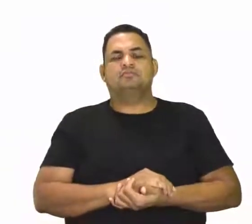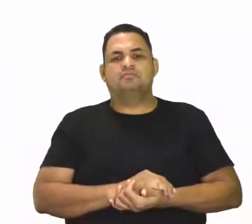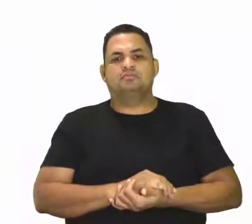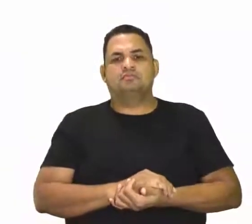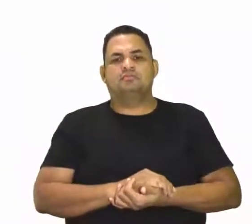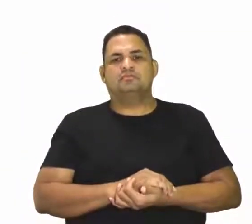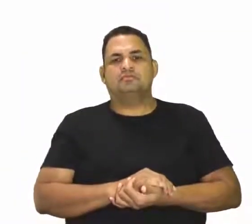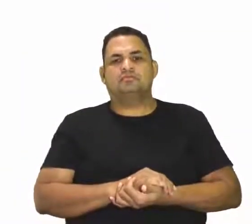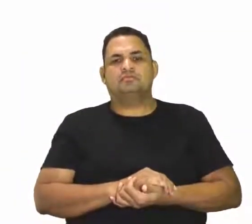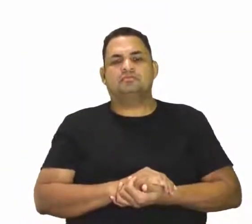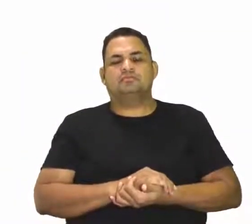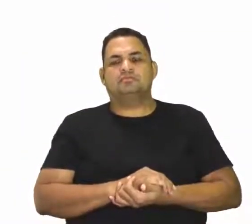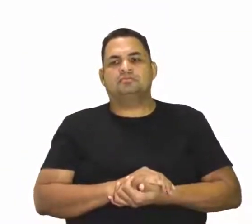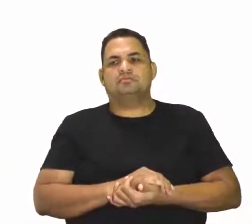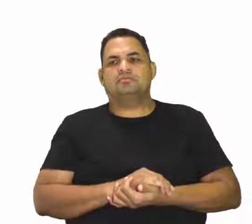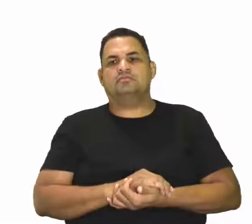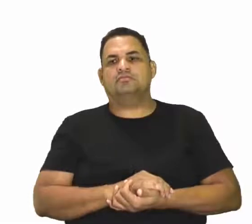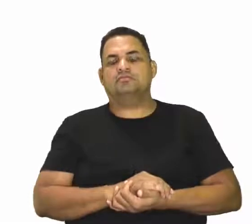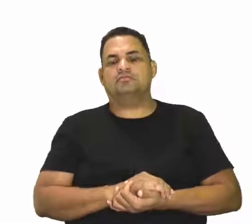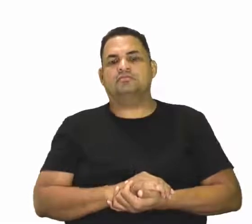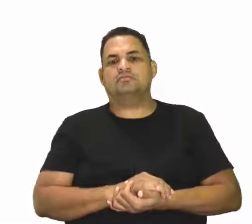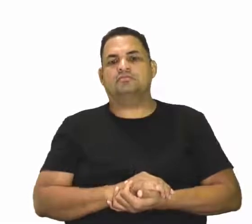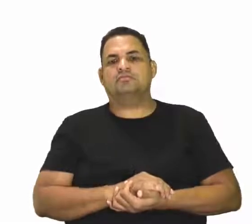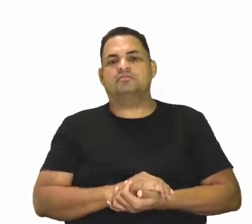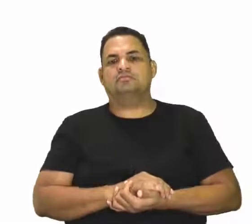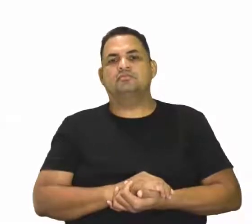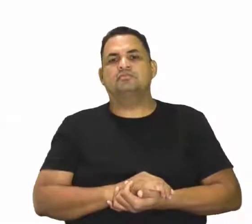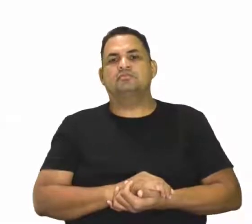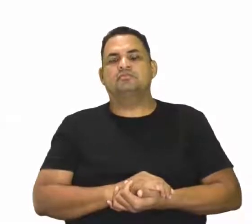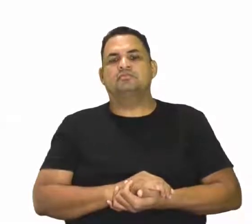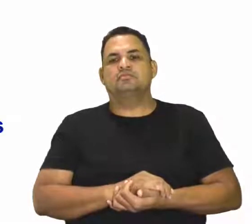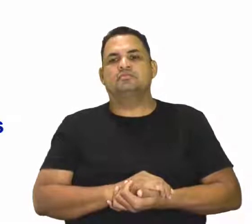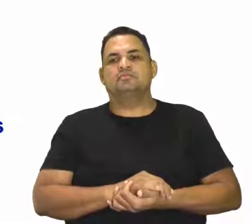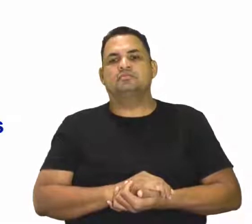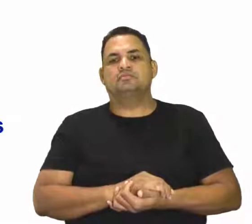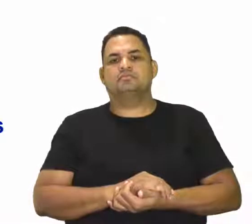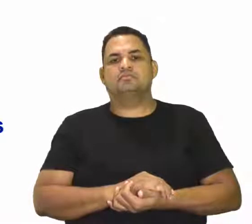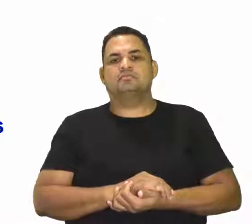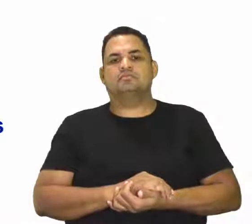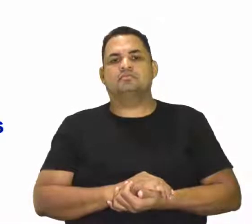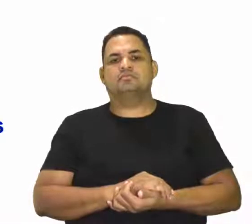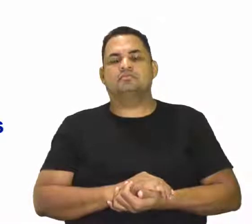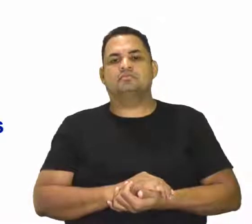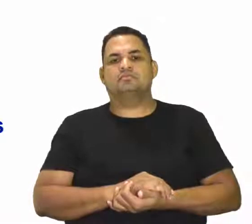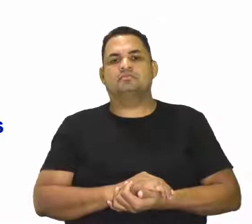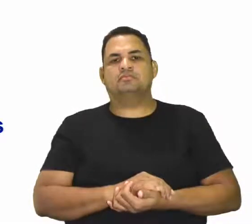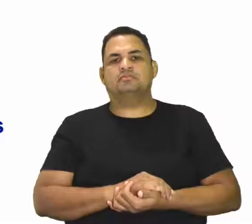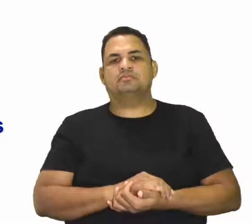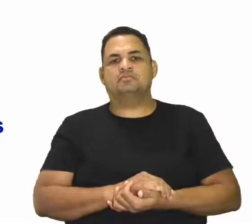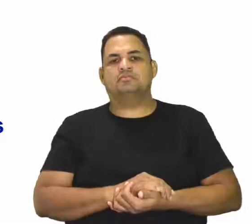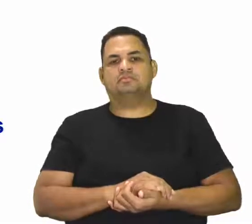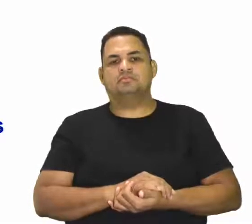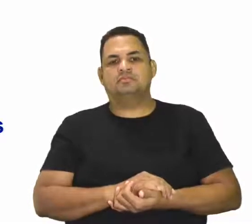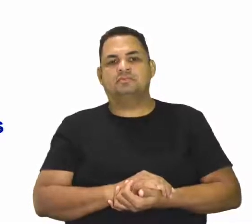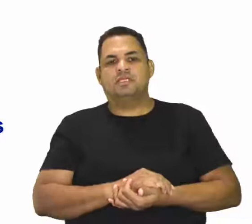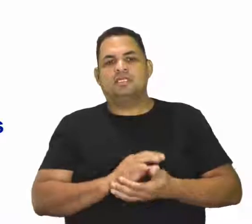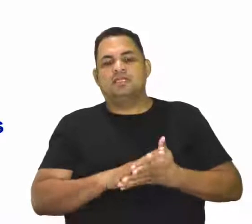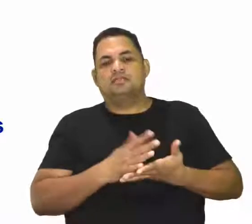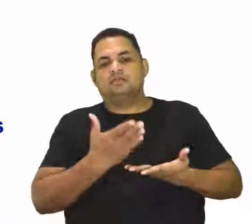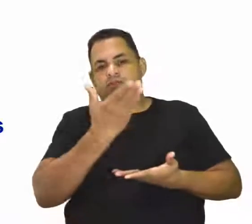Calma aí. Pera lá, diretor, que me deu um branco. O